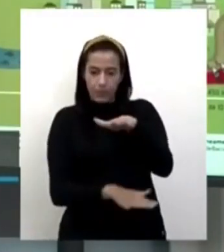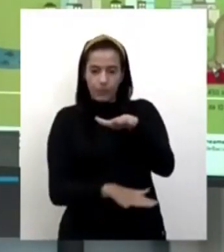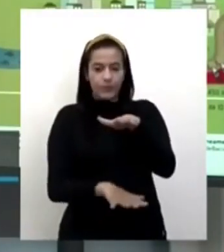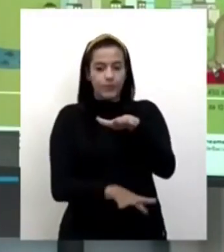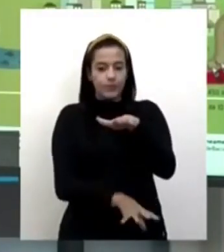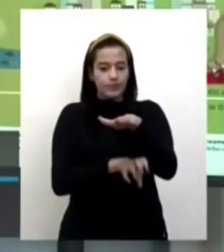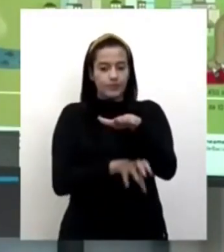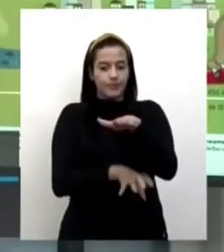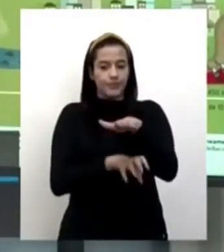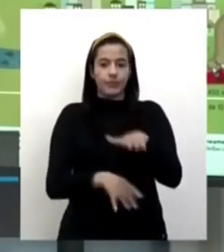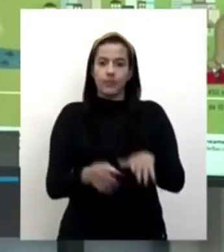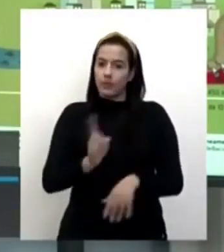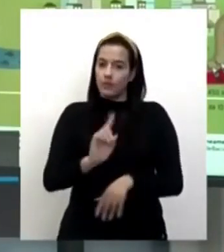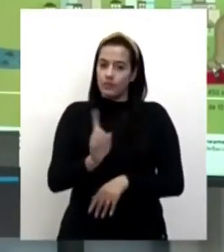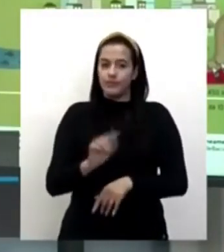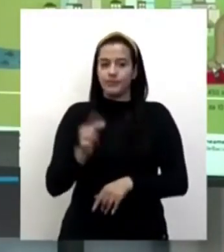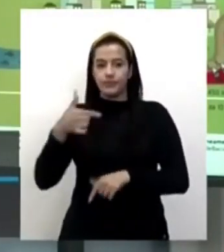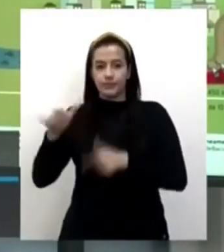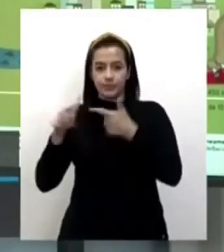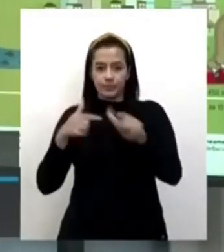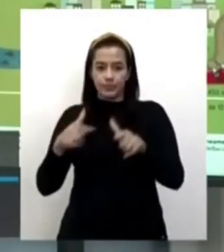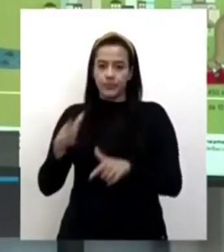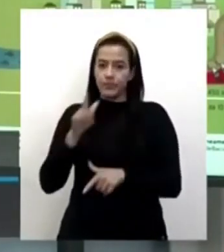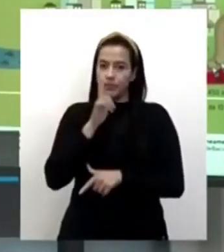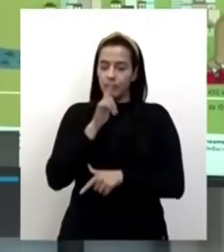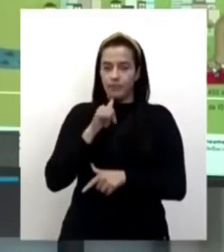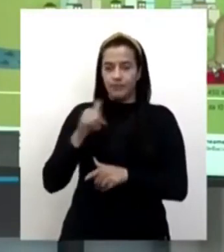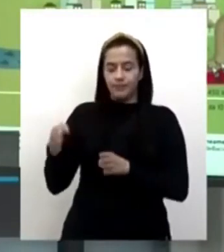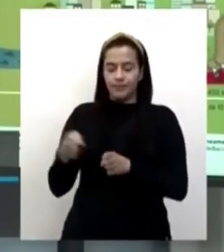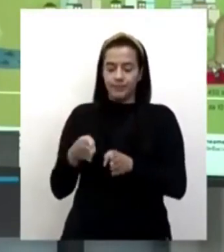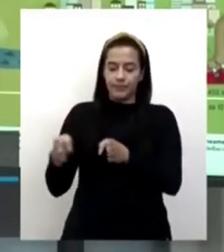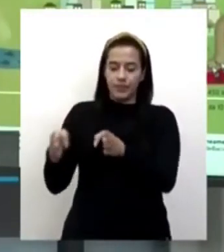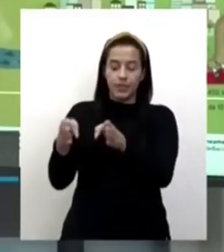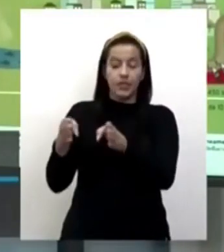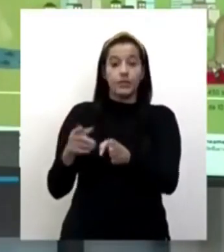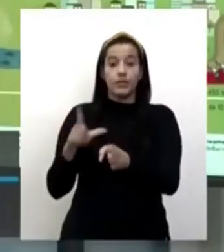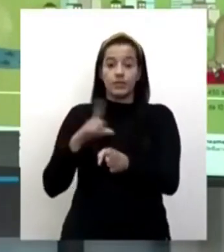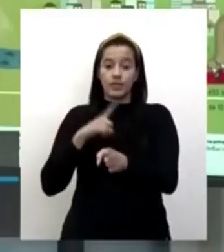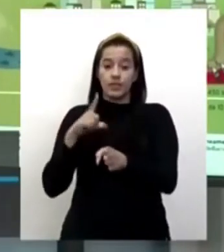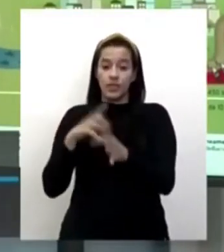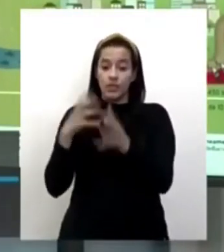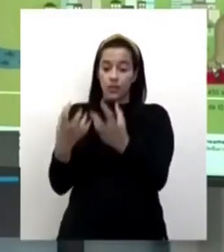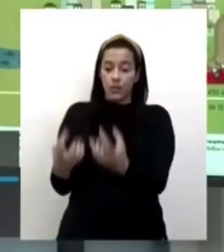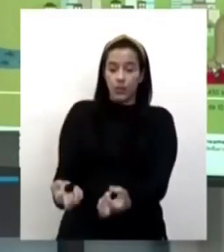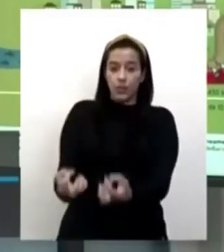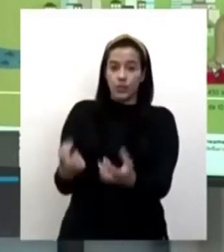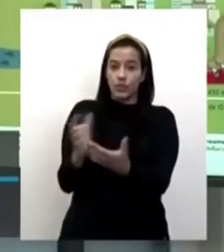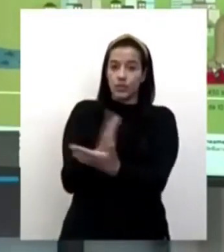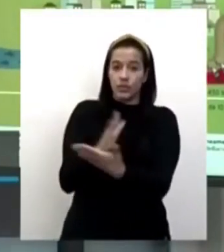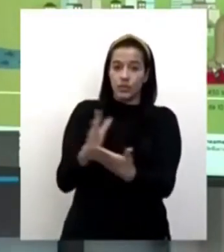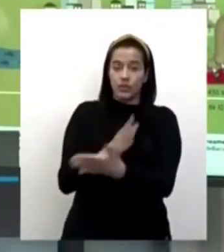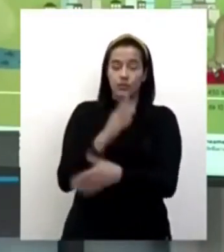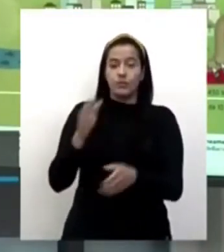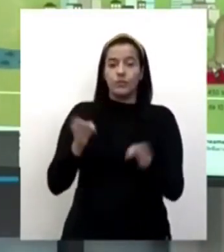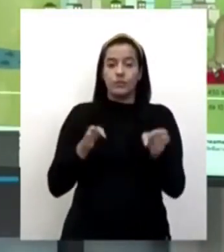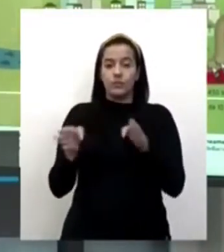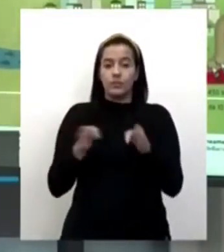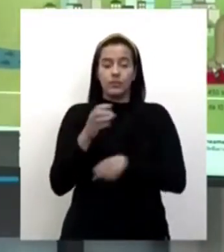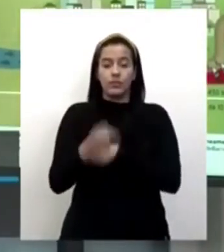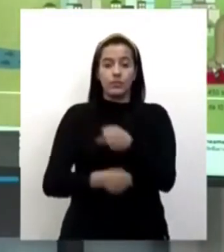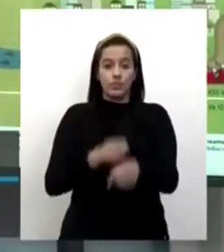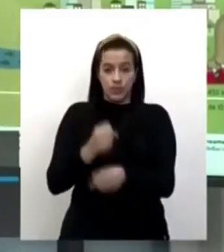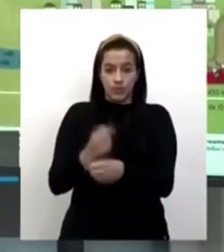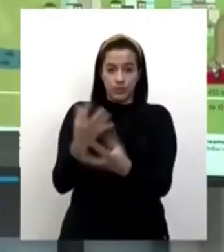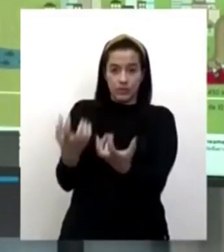não contam rios intermitentes, né? O que são rios intermitentes? Aqueles rios que secam em alguns períodos do ano, né? E principalmente na